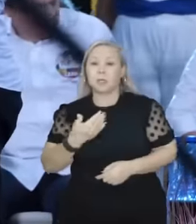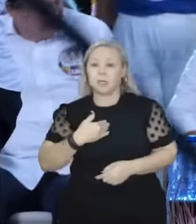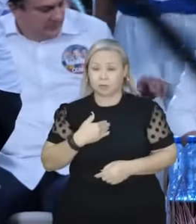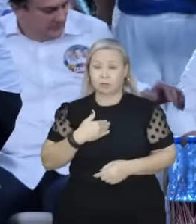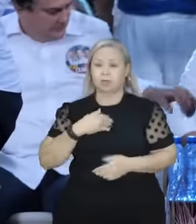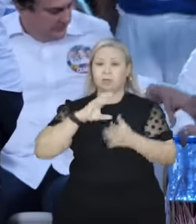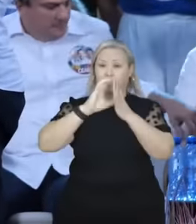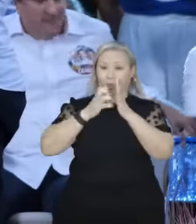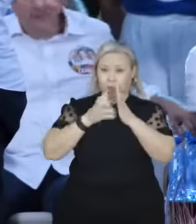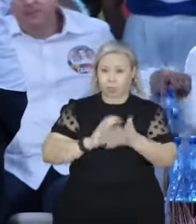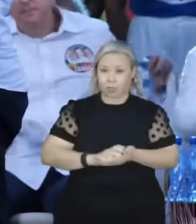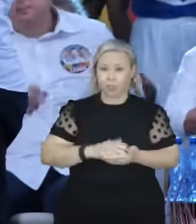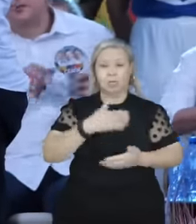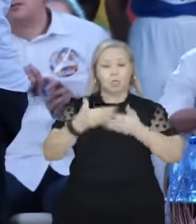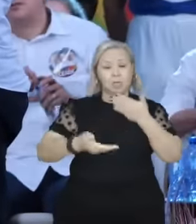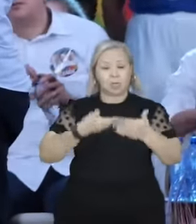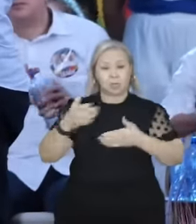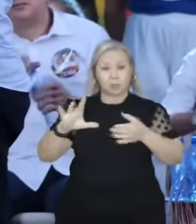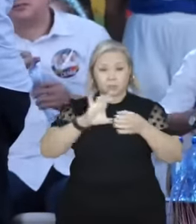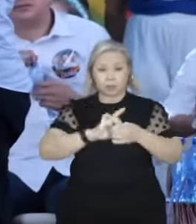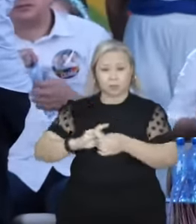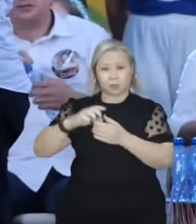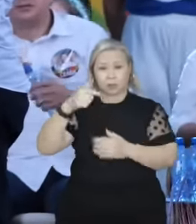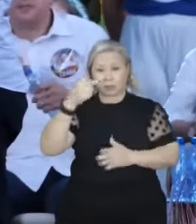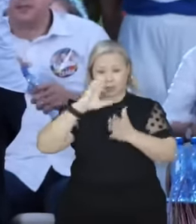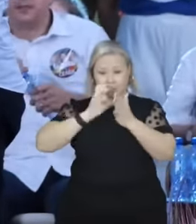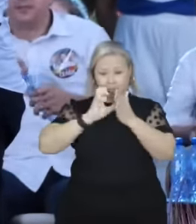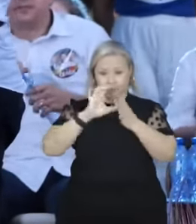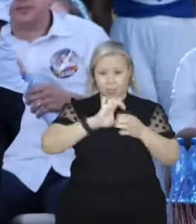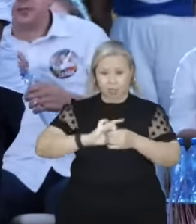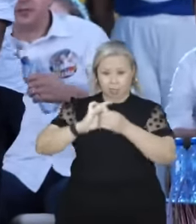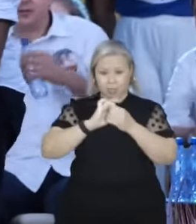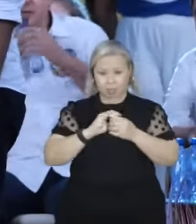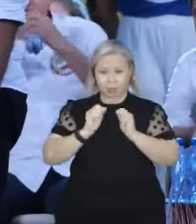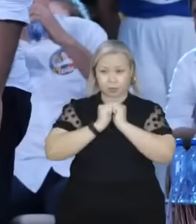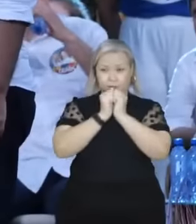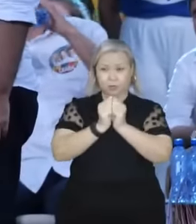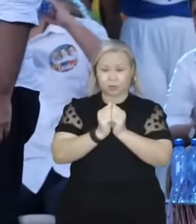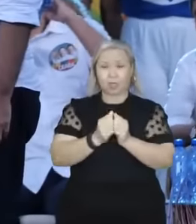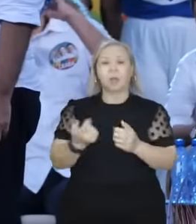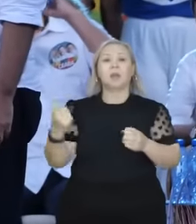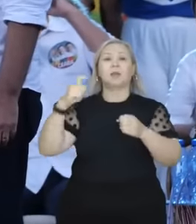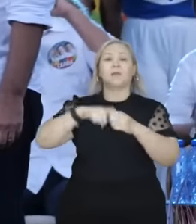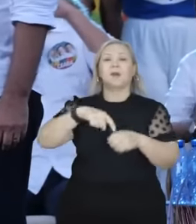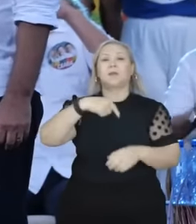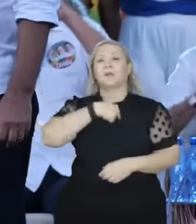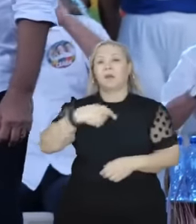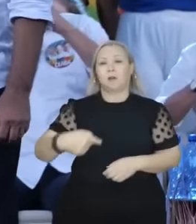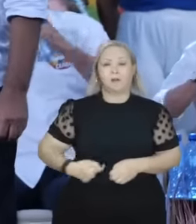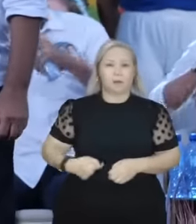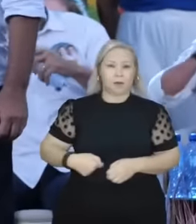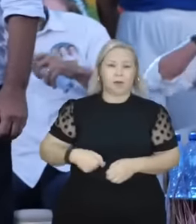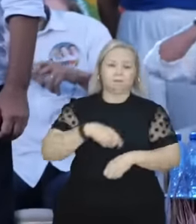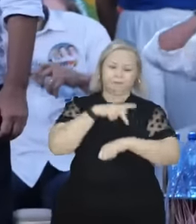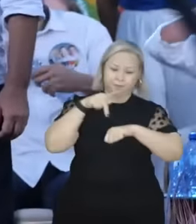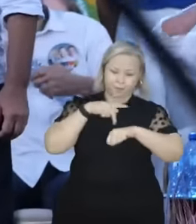7 partidos que estão na aliança, para voltar a governar esse país. E eu quero dizer para